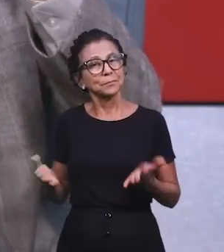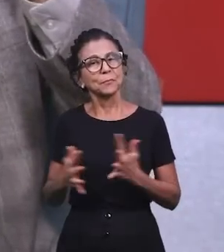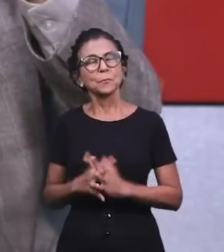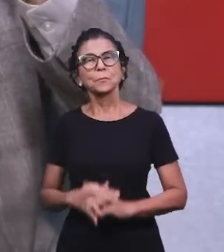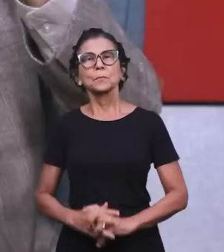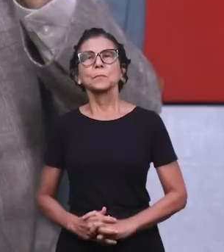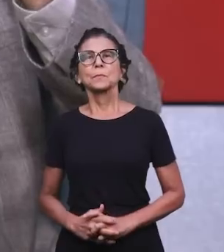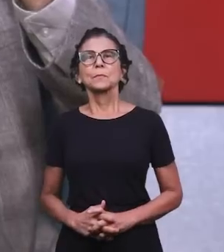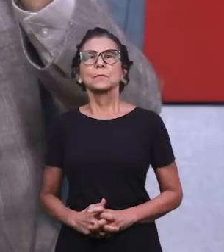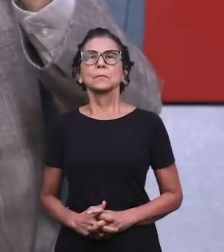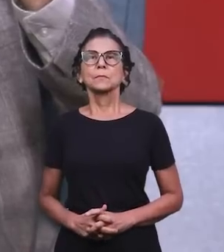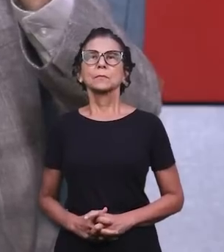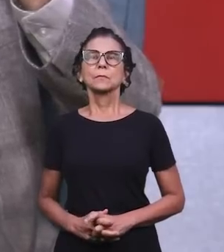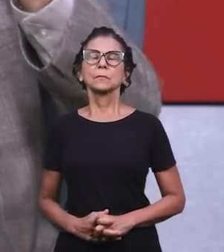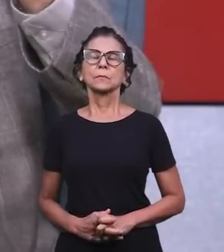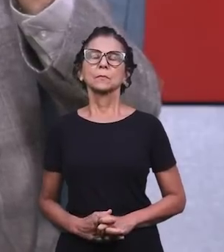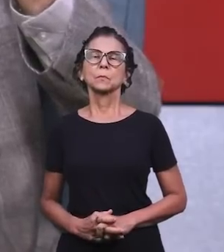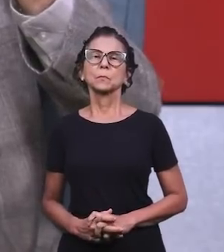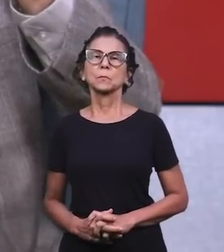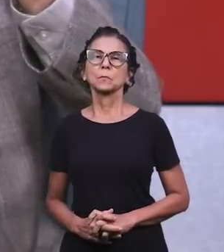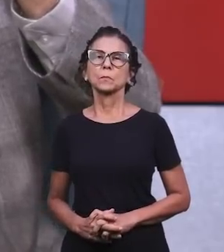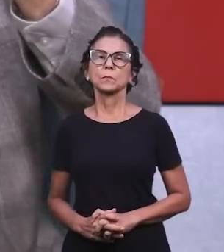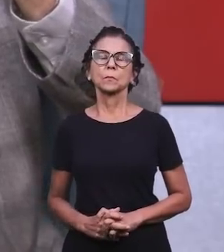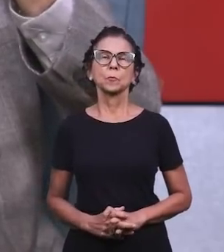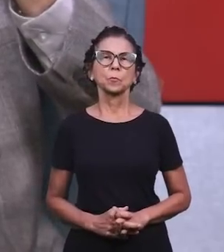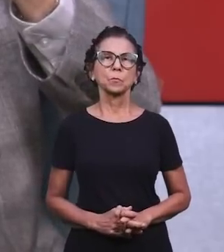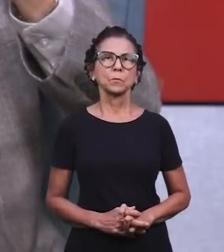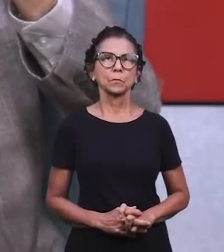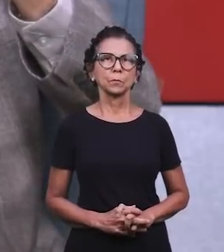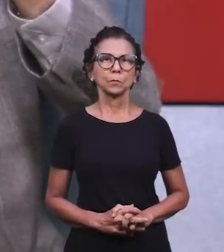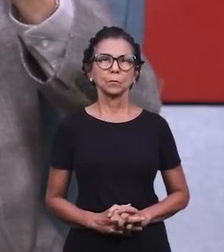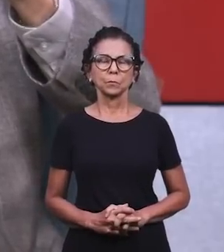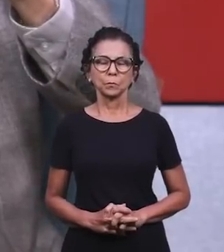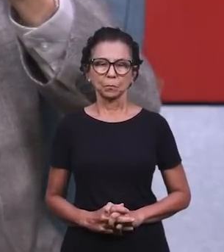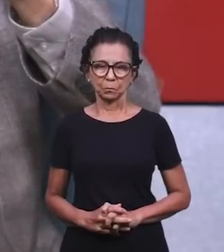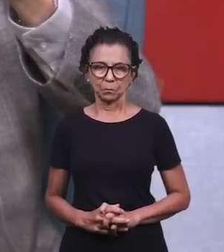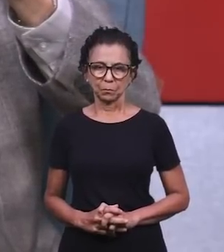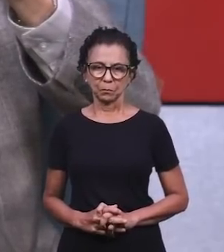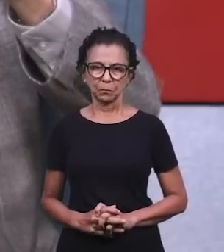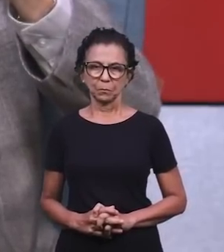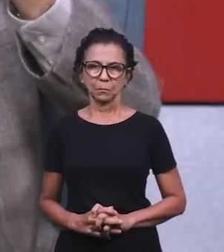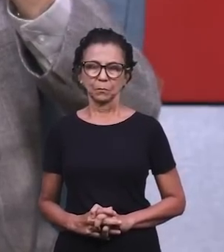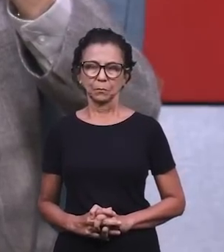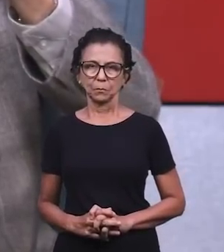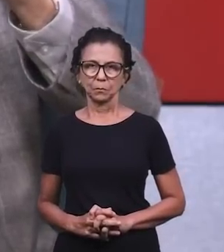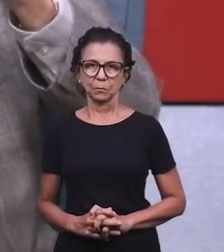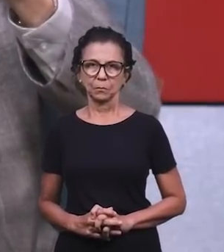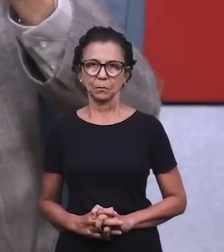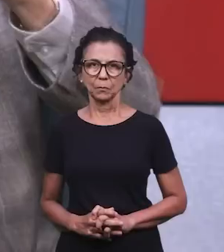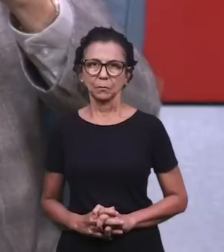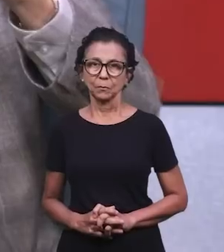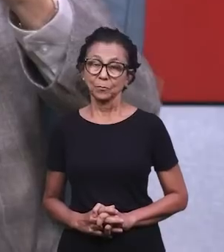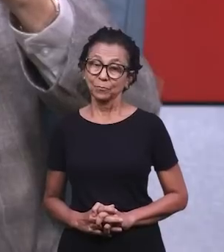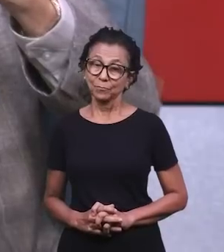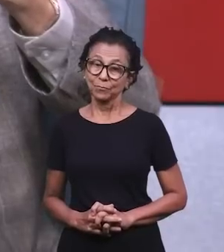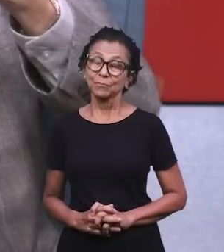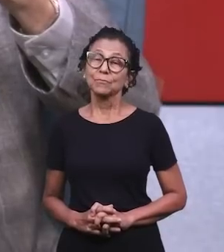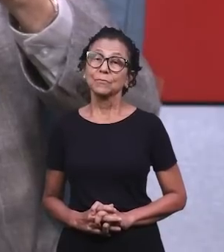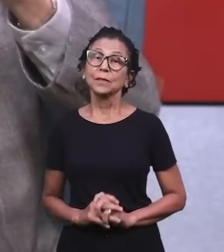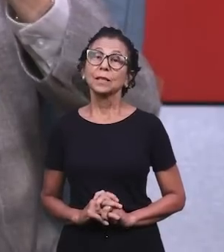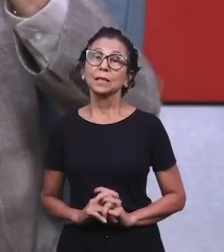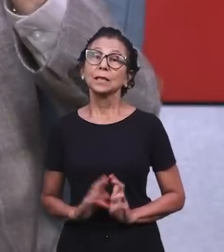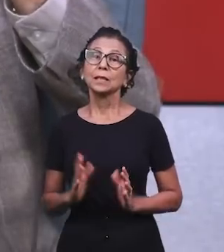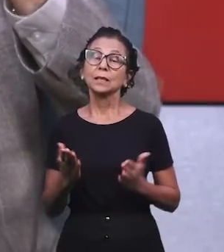O exemplo ali para nós é exatamente